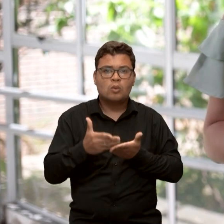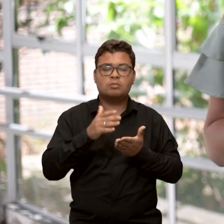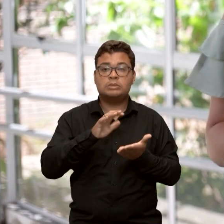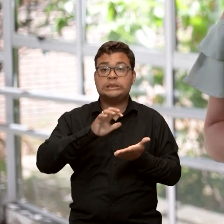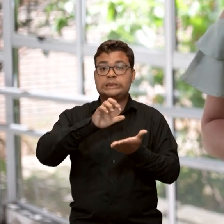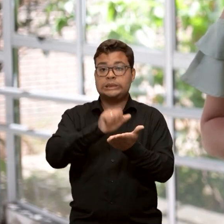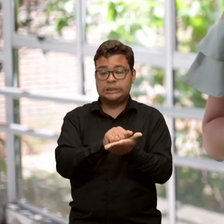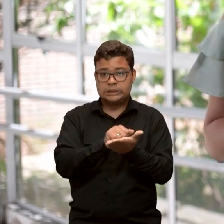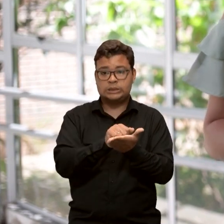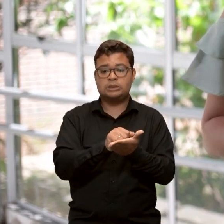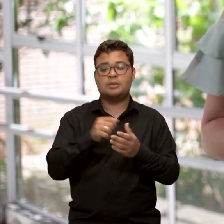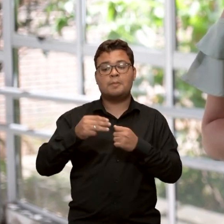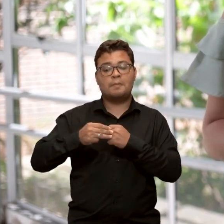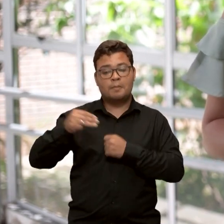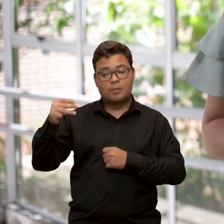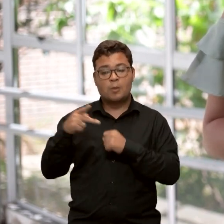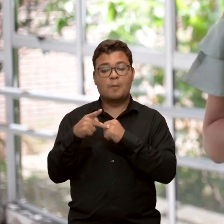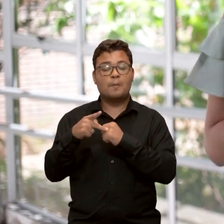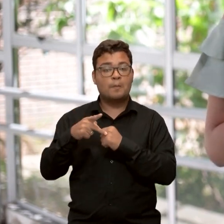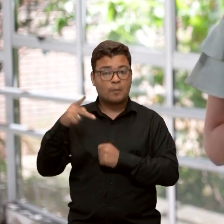do evento no site